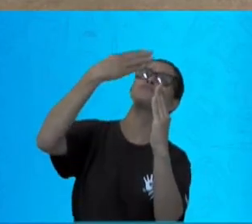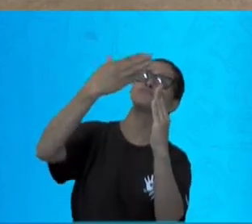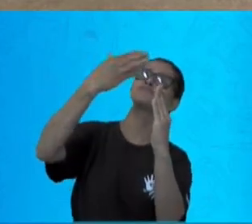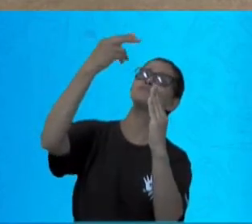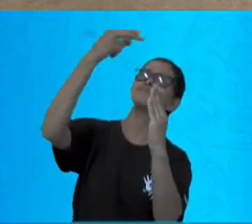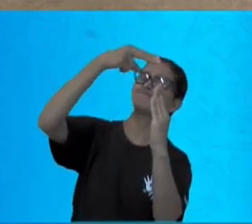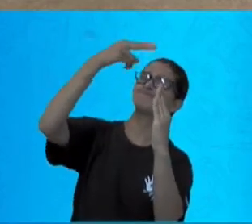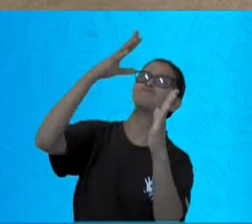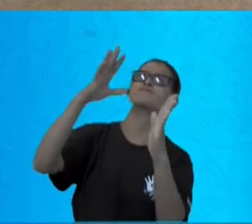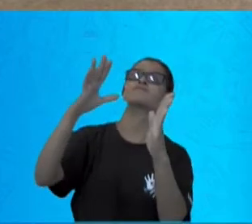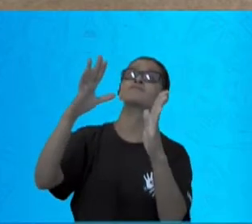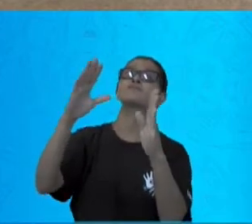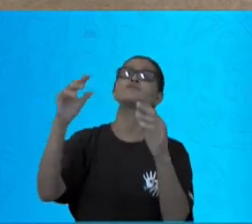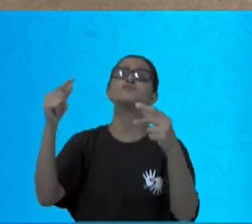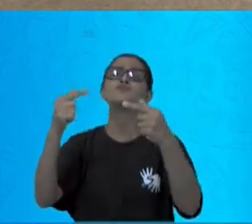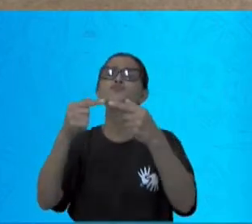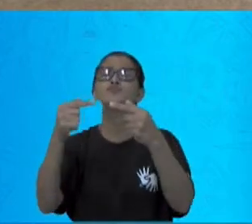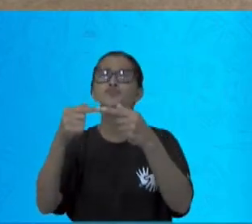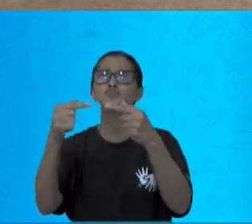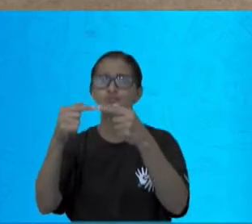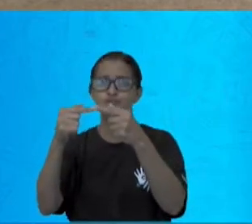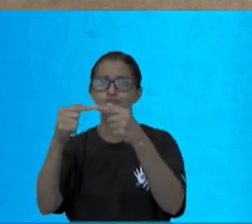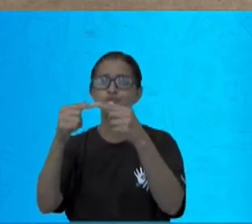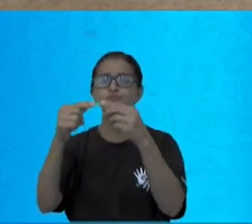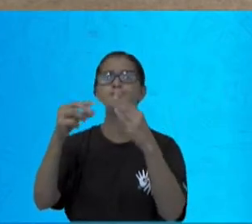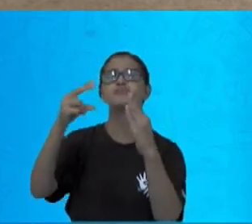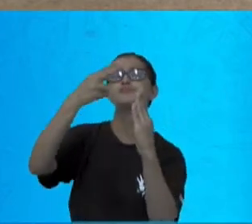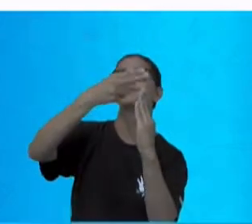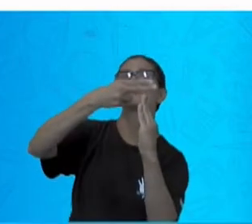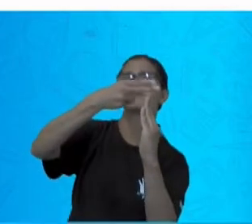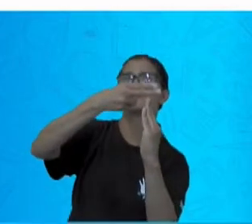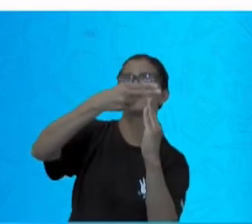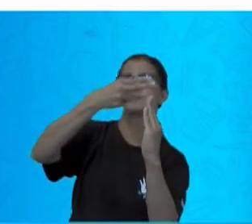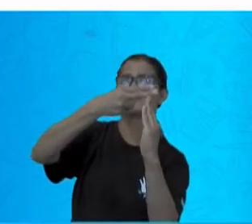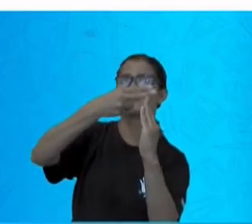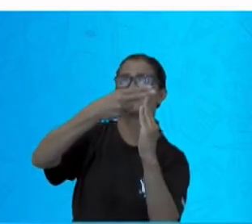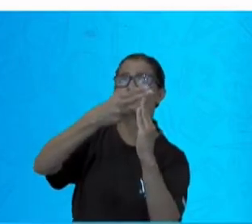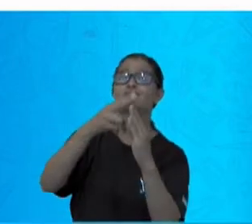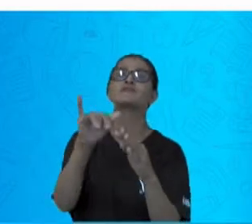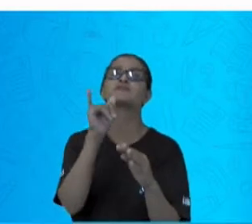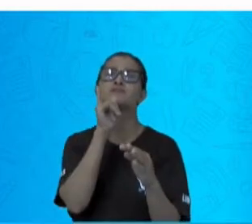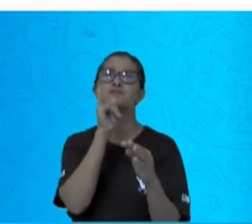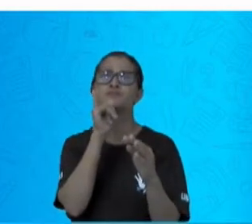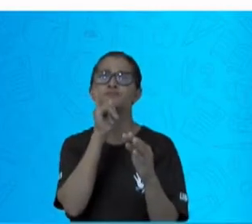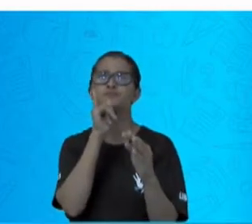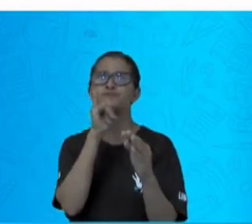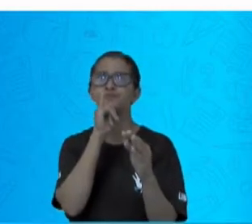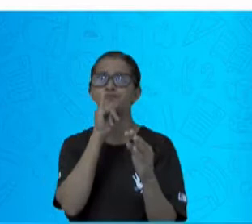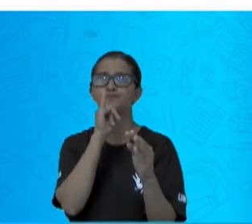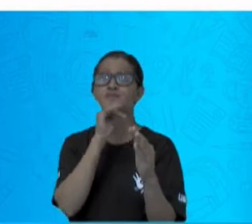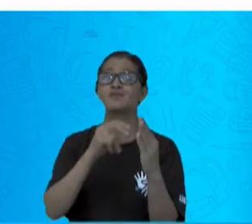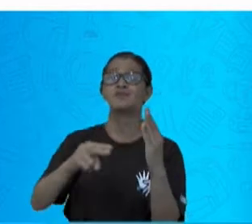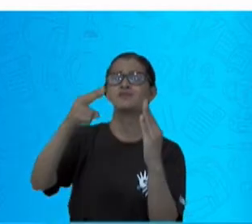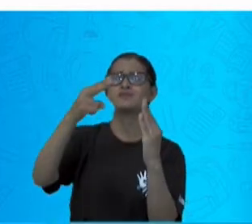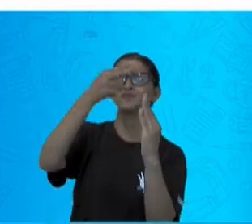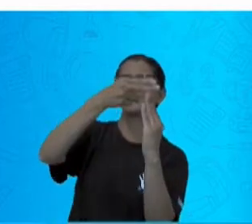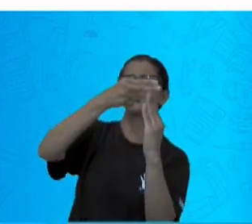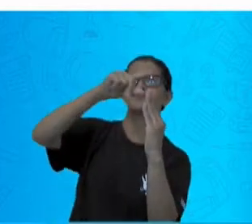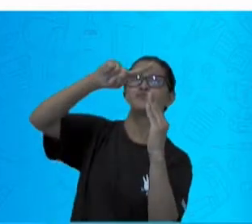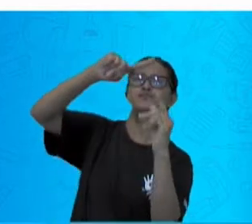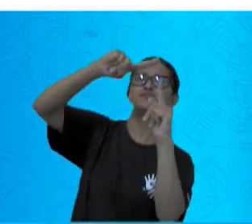Tipos de potenciação. Nós temos alguns tipos de potenciação aqui. Por exemplo, expoente